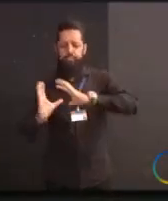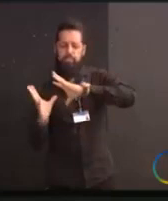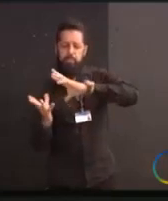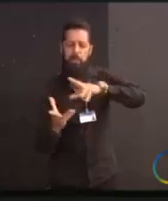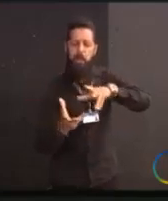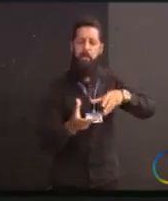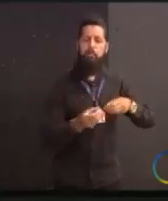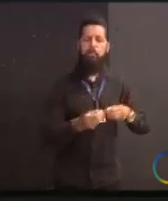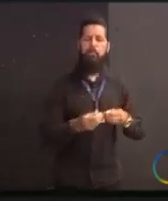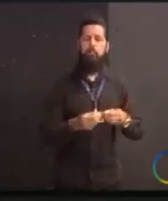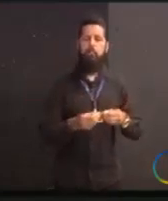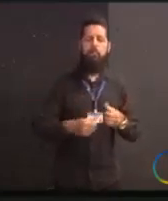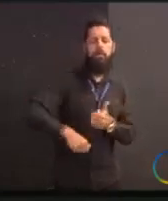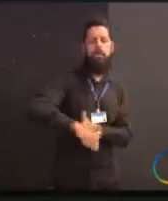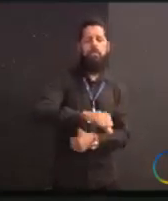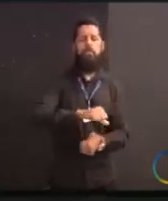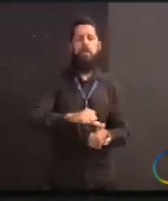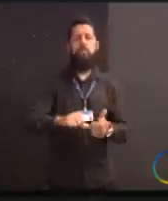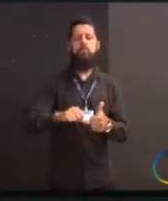detalhe.